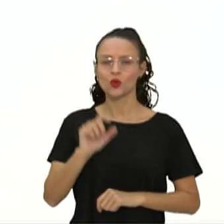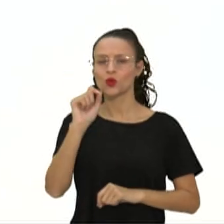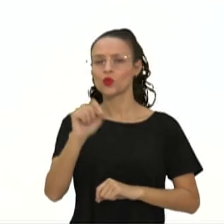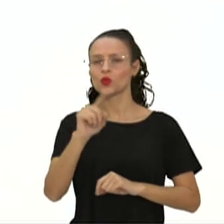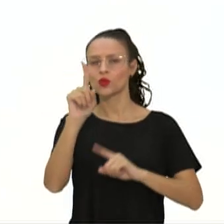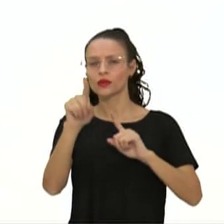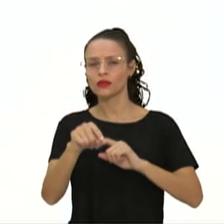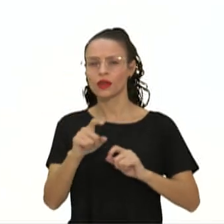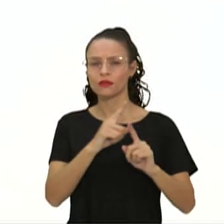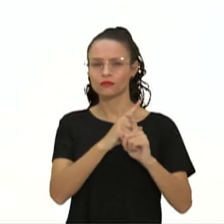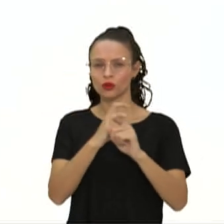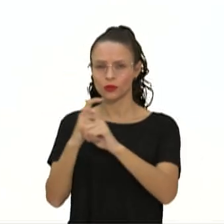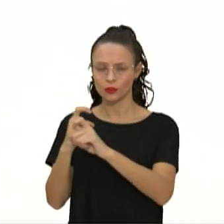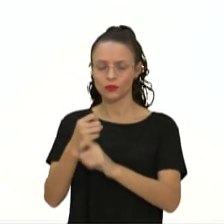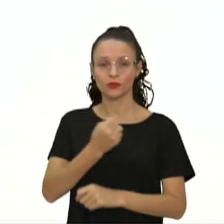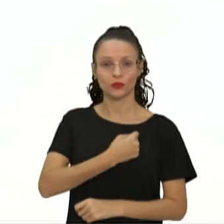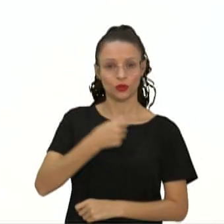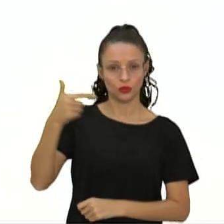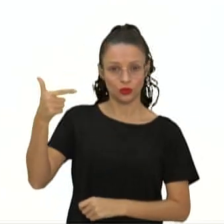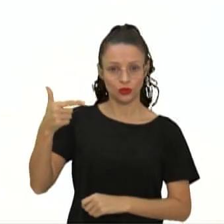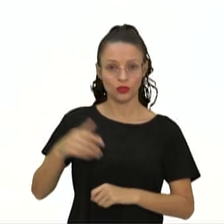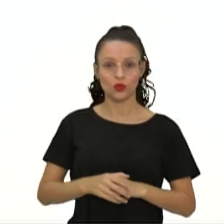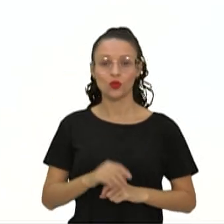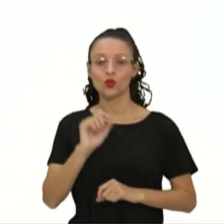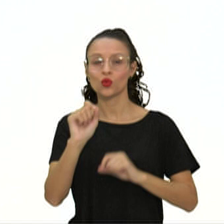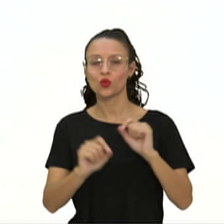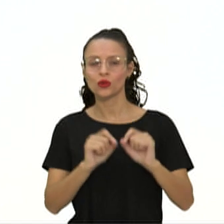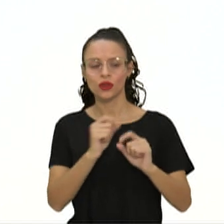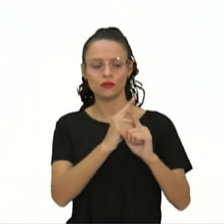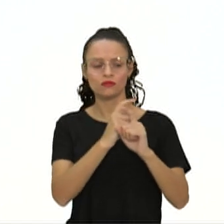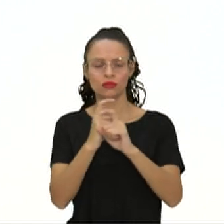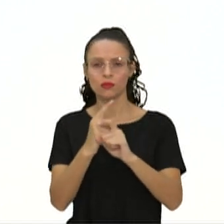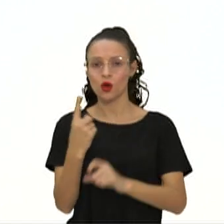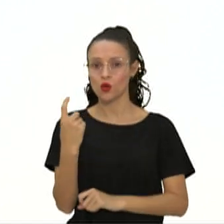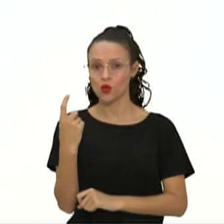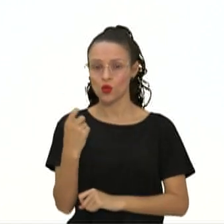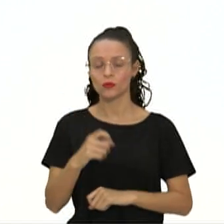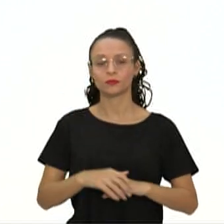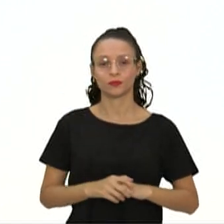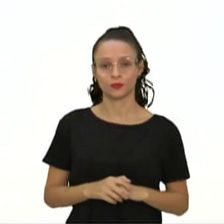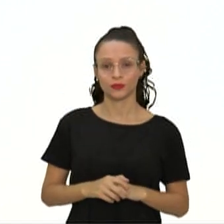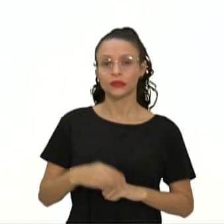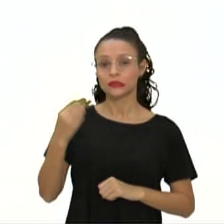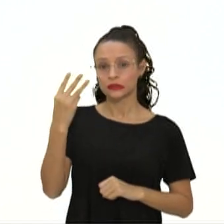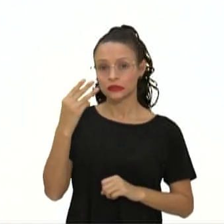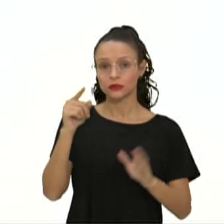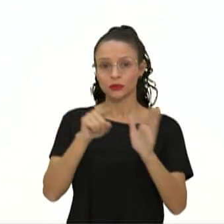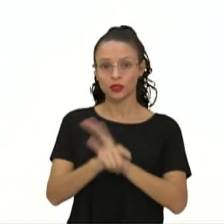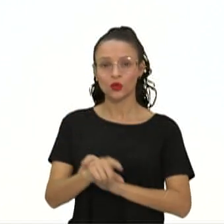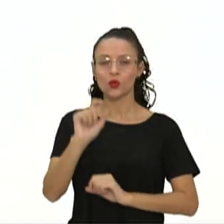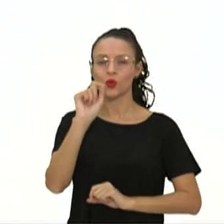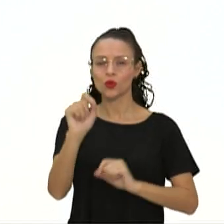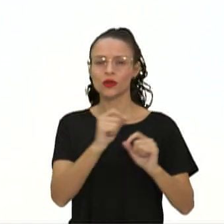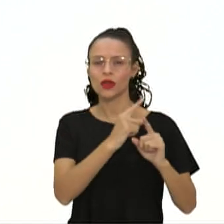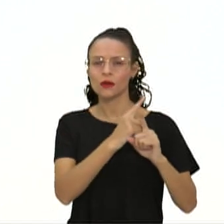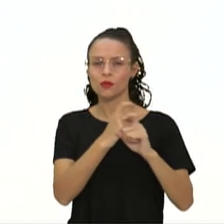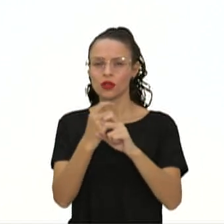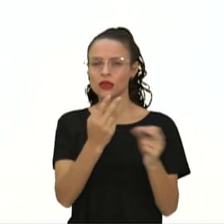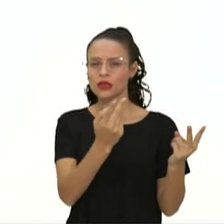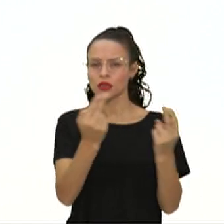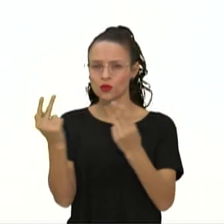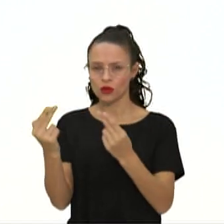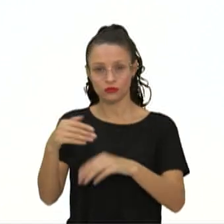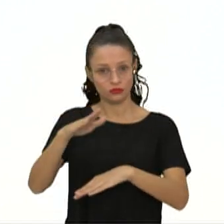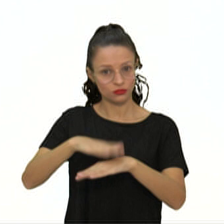polinômio? Pergunta número 2, o que é monômio ou termo algébrico? E pergunta número 3, o que são monômios semelhantes? Te dou um tempinho